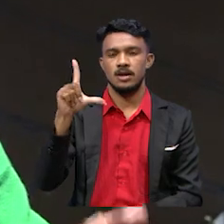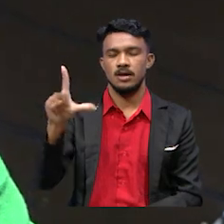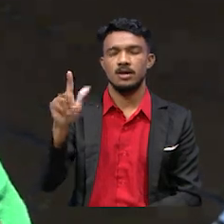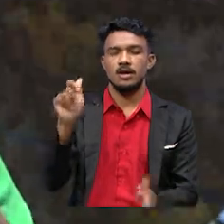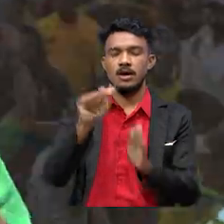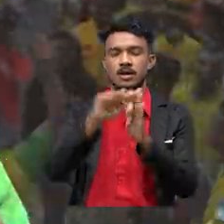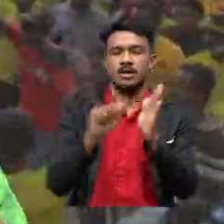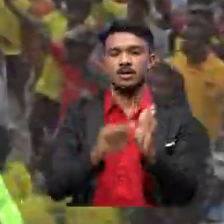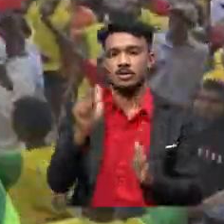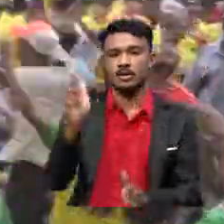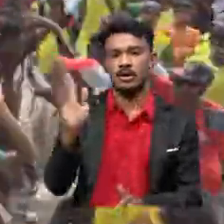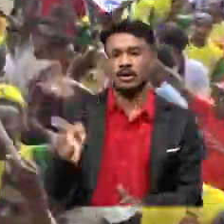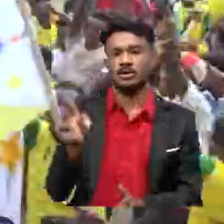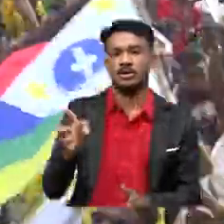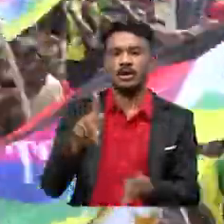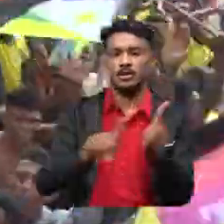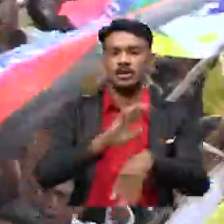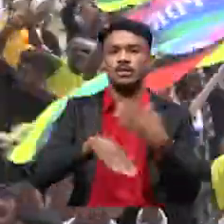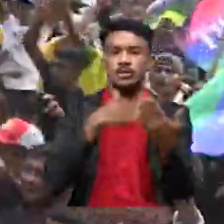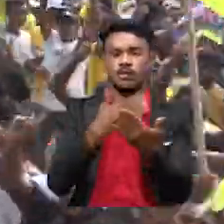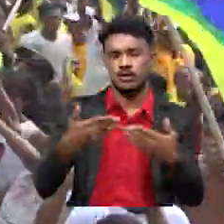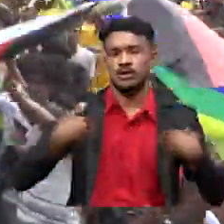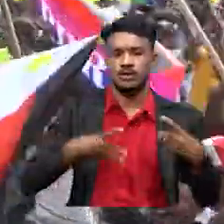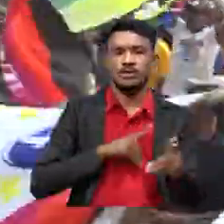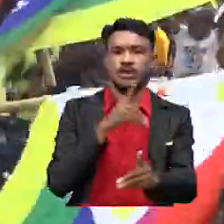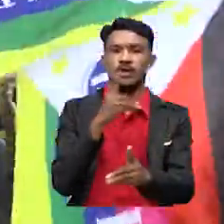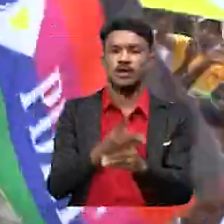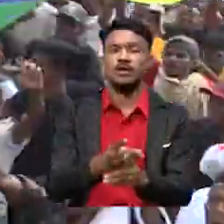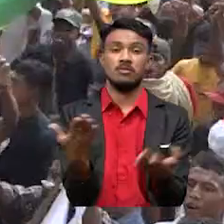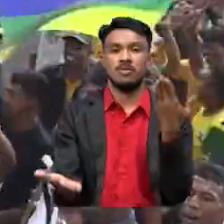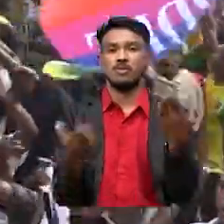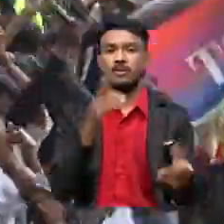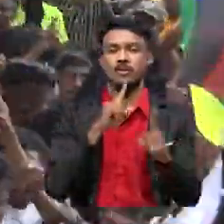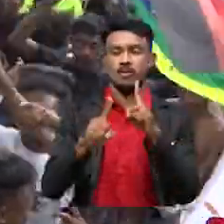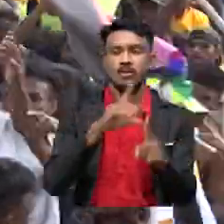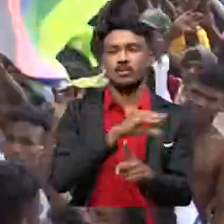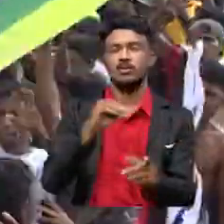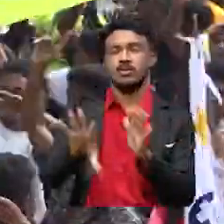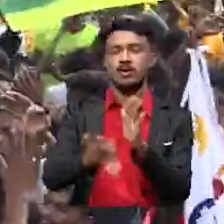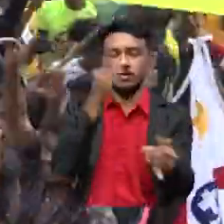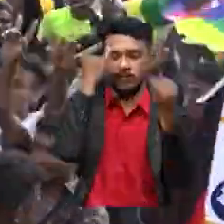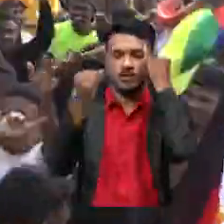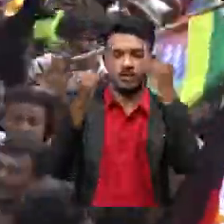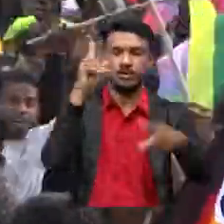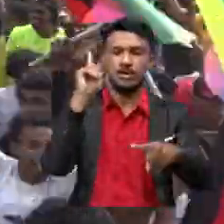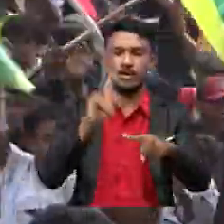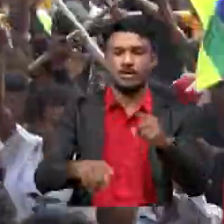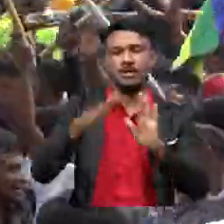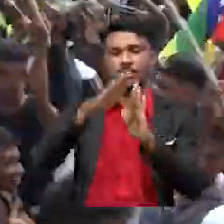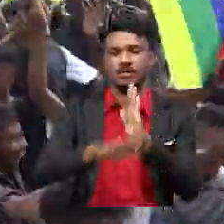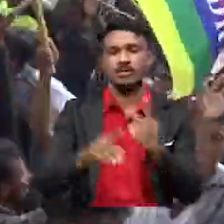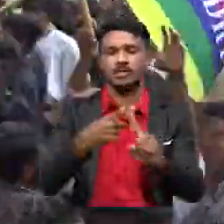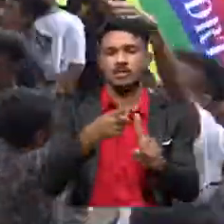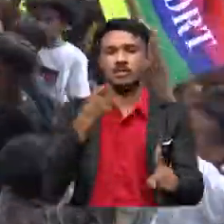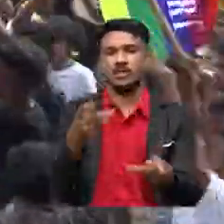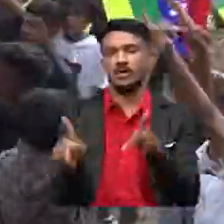katak, ema hototu ye direitu berliberdade kualianian, direitu atu heta informasan ruma, no labele hetang limitasaun husi sensura